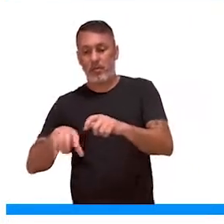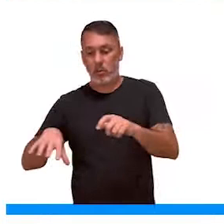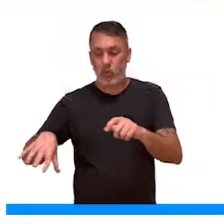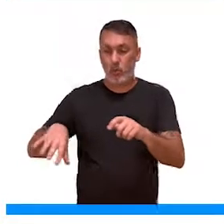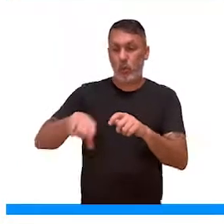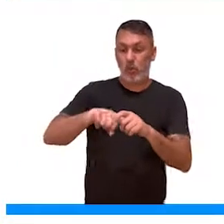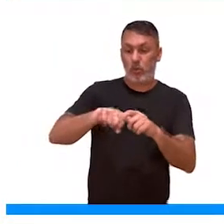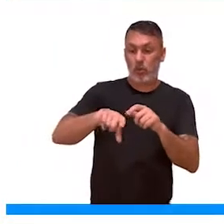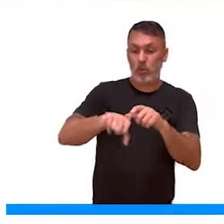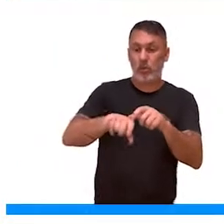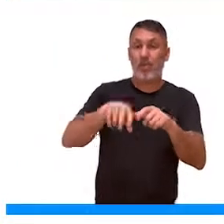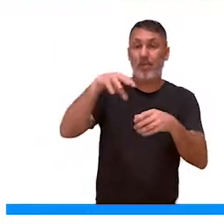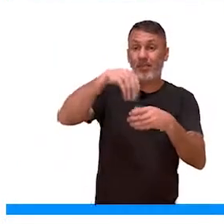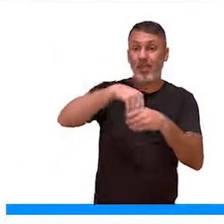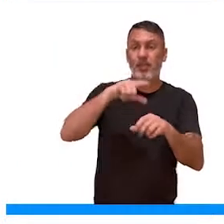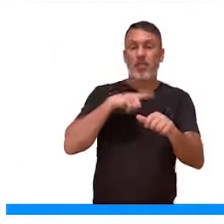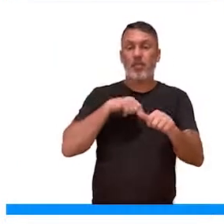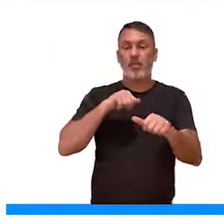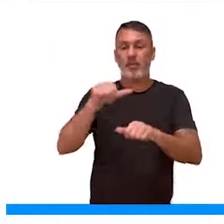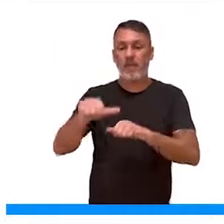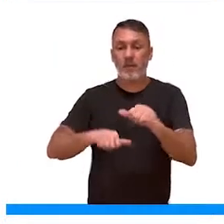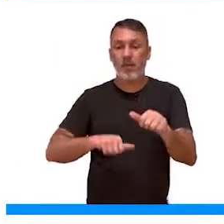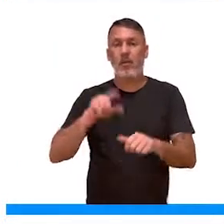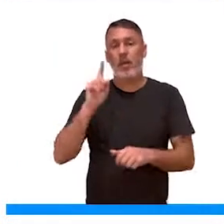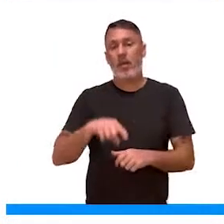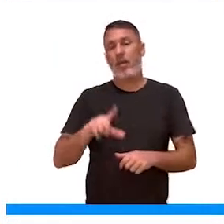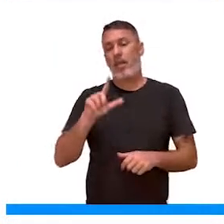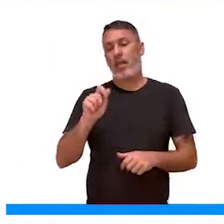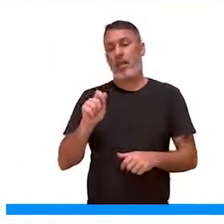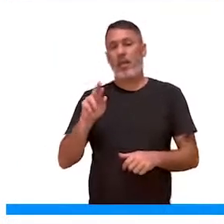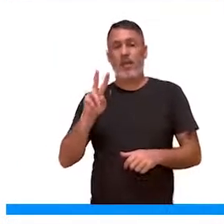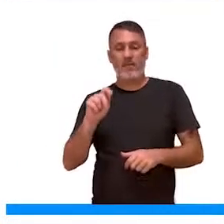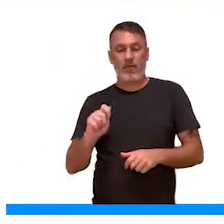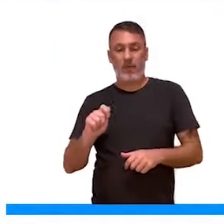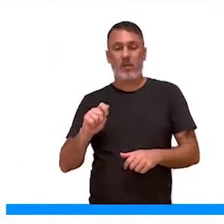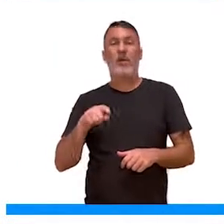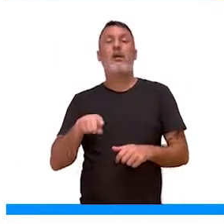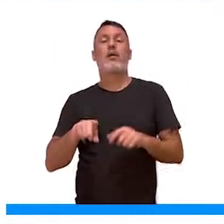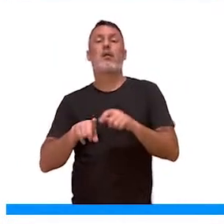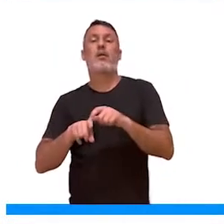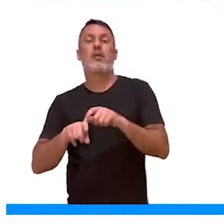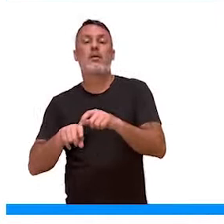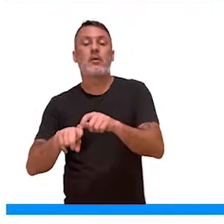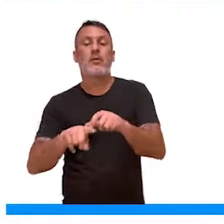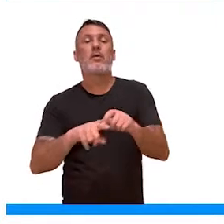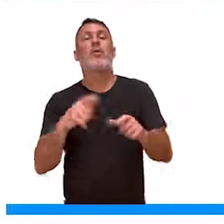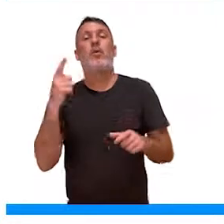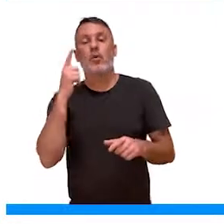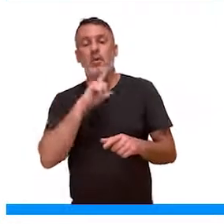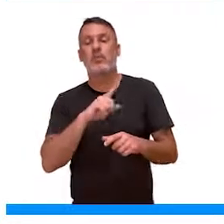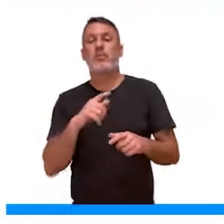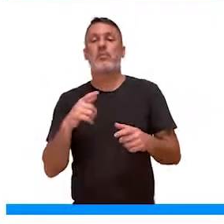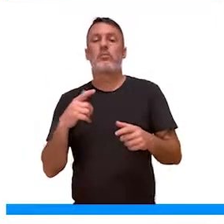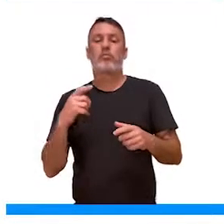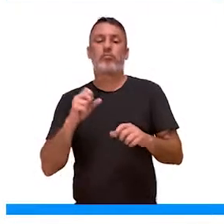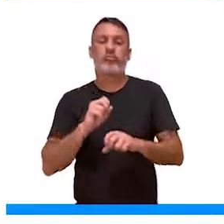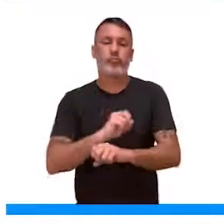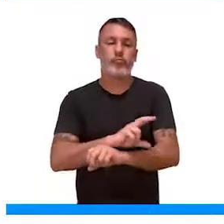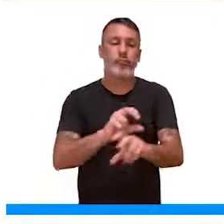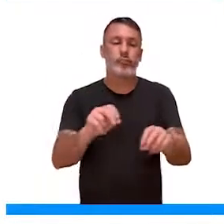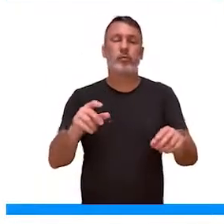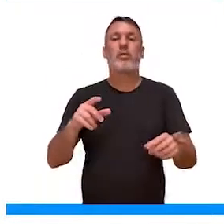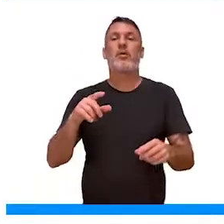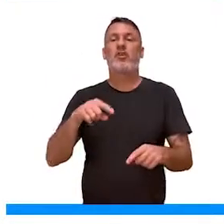nesse caramujo, ela passa por uma transformação e vira uma larva cercária. E essa larva cercária consegue, então,